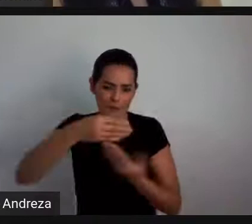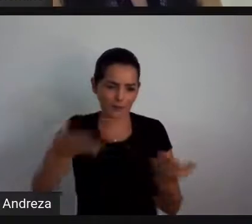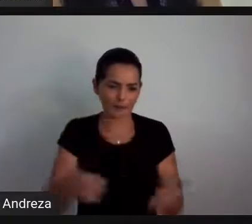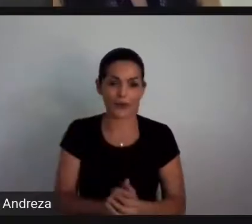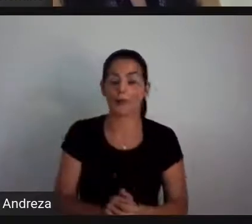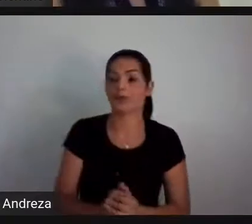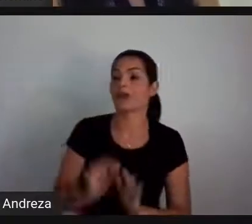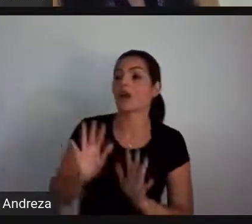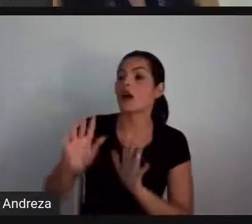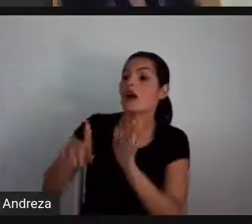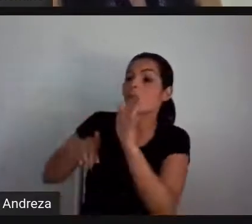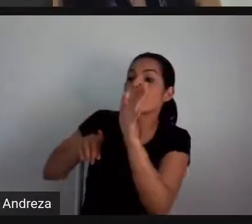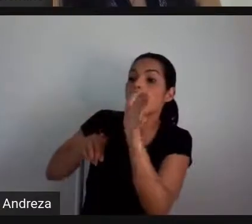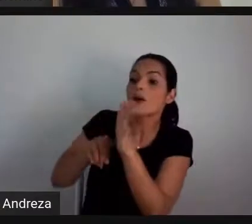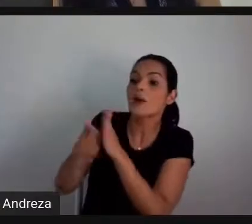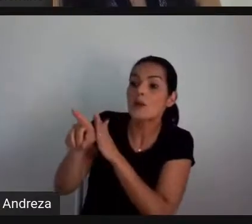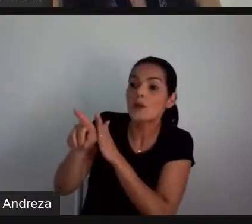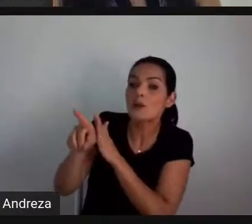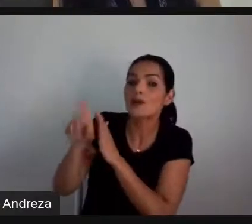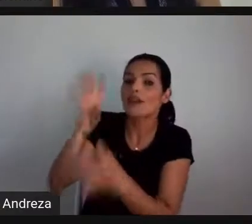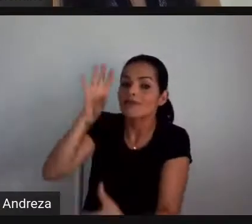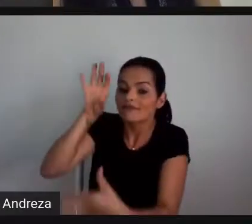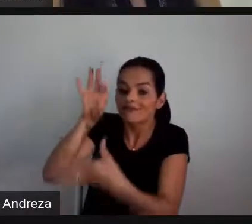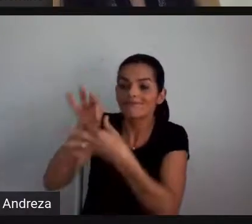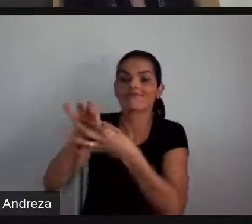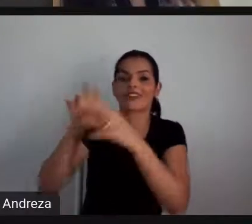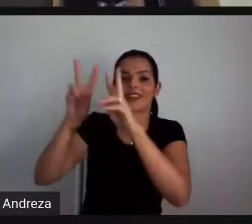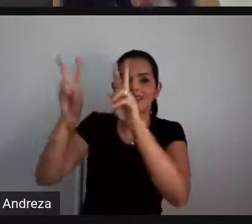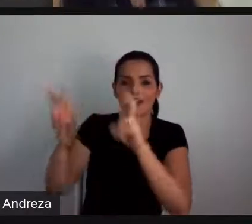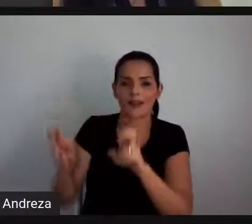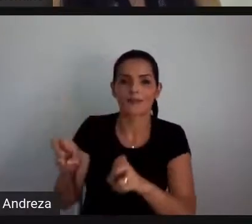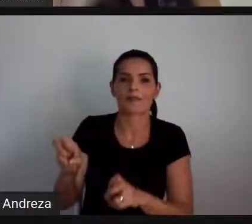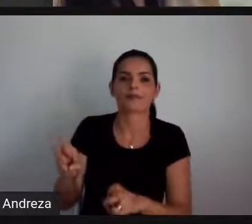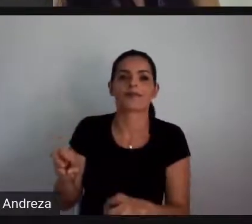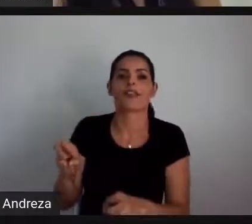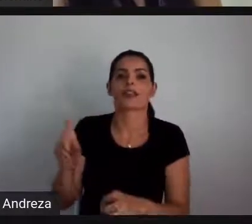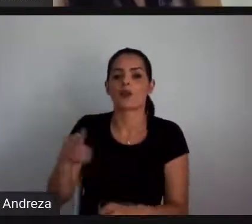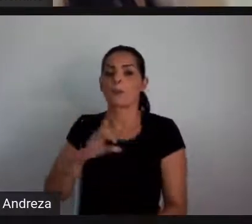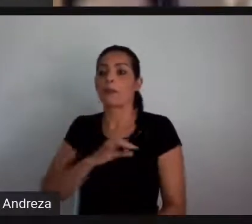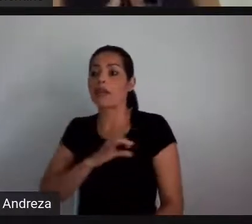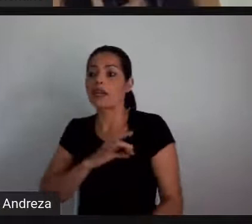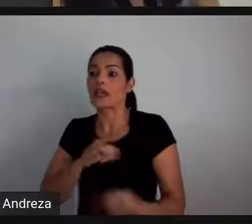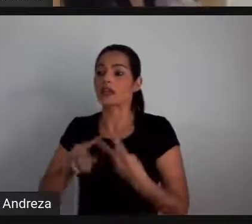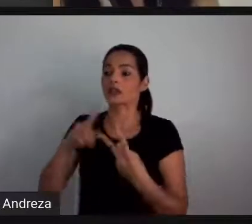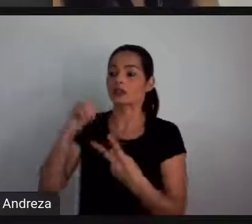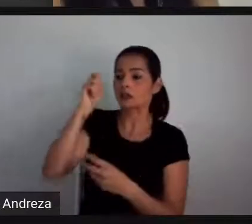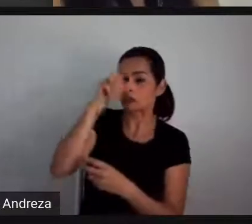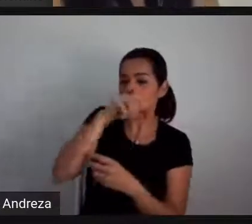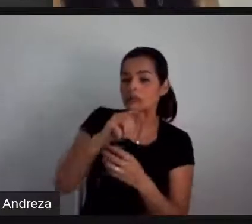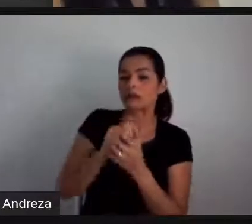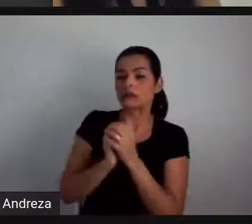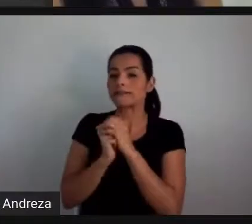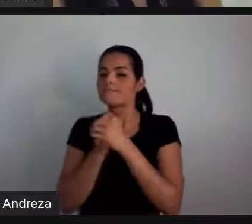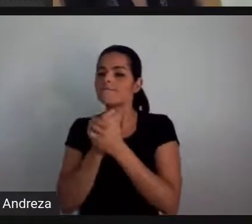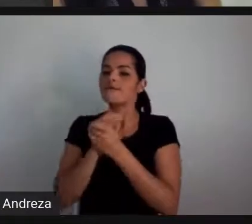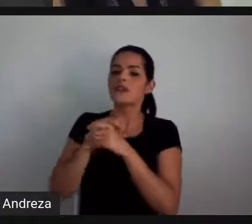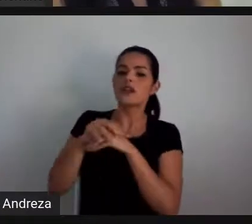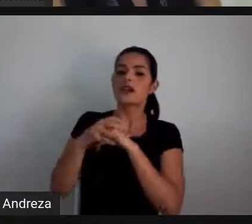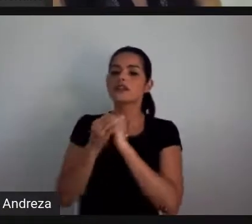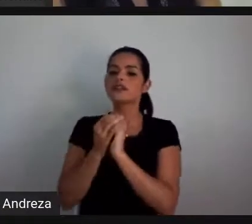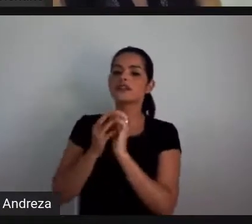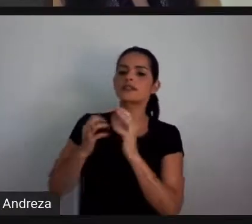uma pergunta, assim, né, que tem a ver com isso que a gente estava falando, essa parte do medo, das dificuldades, da ansiedade, da parte...